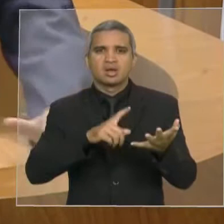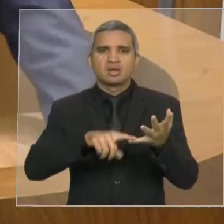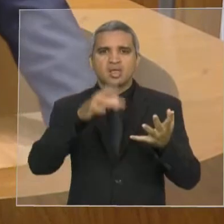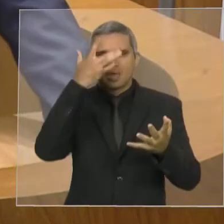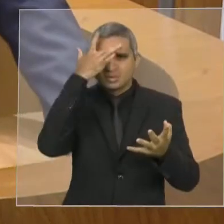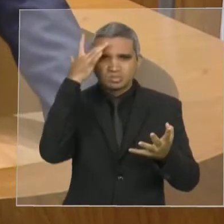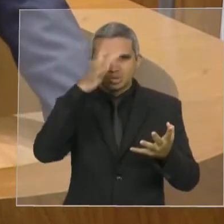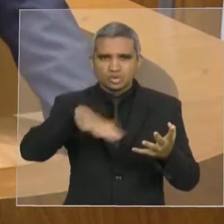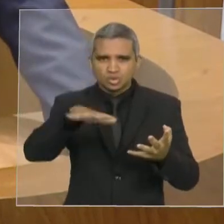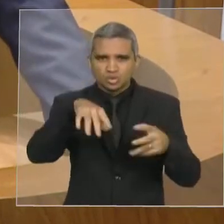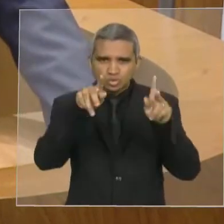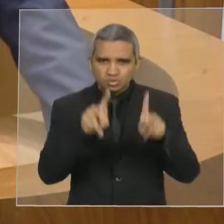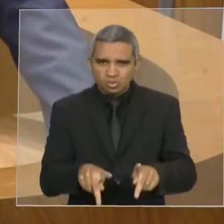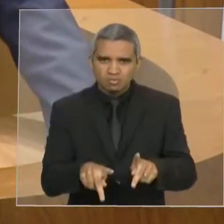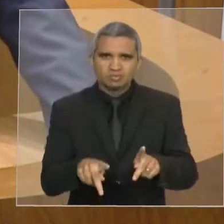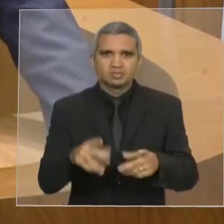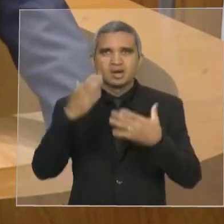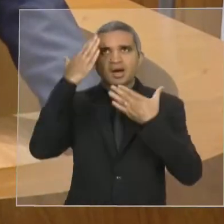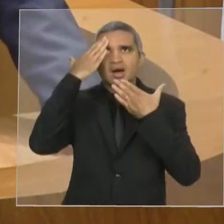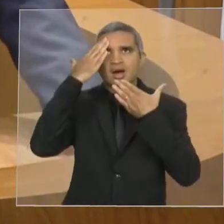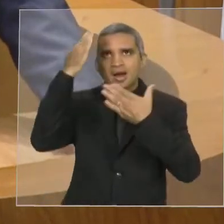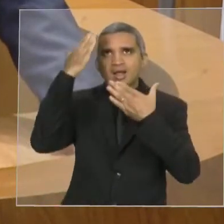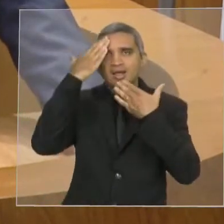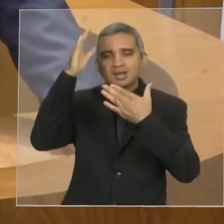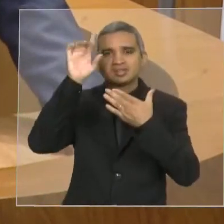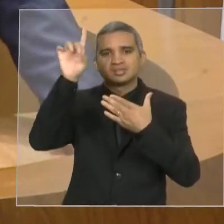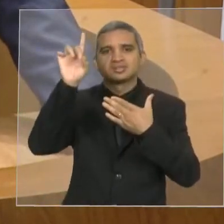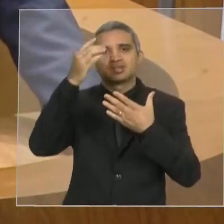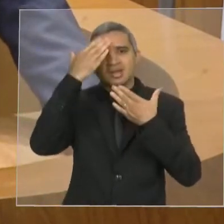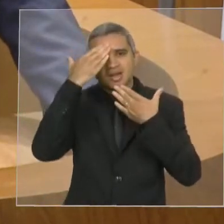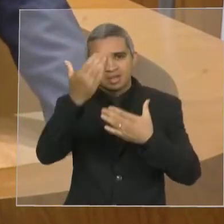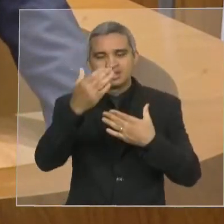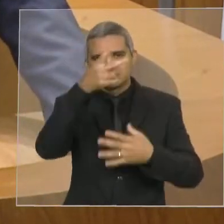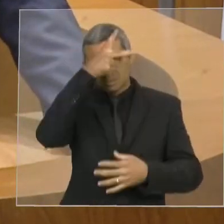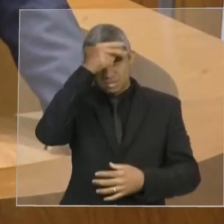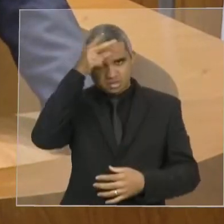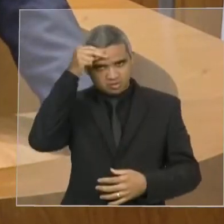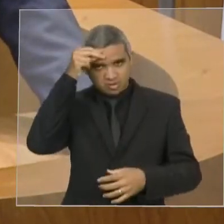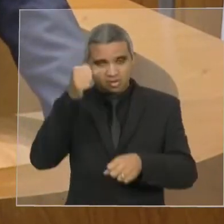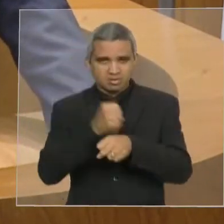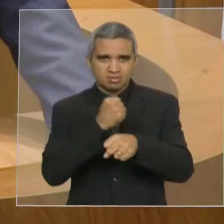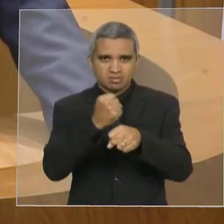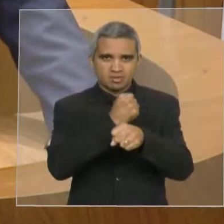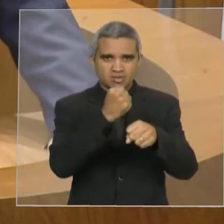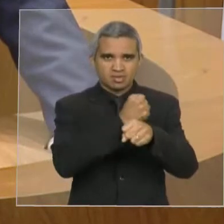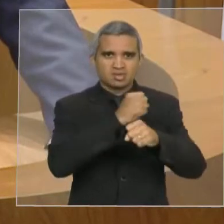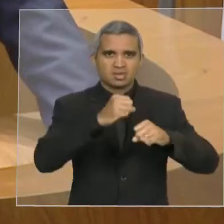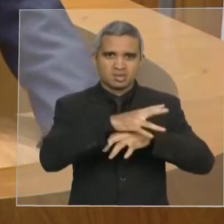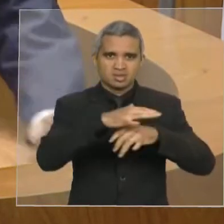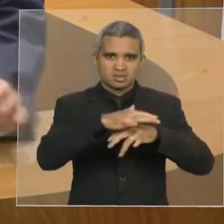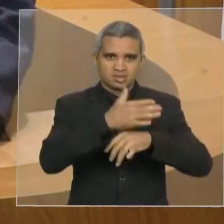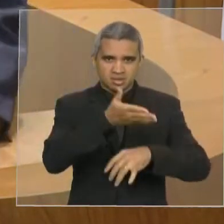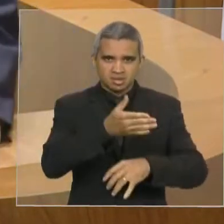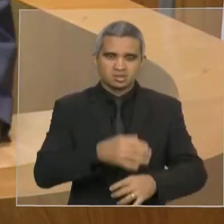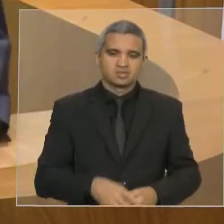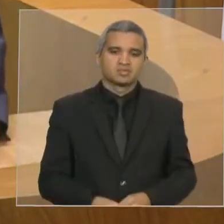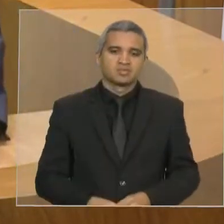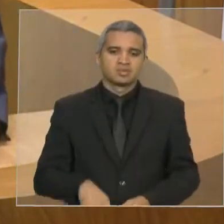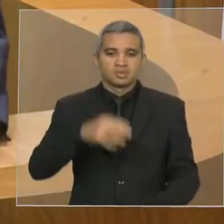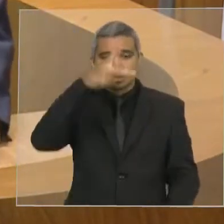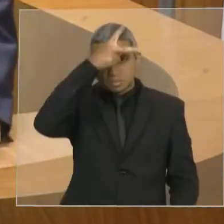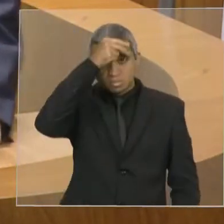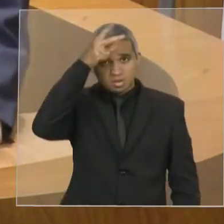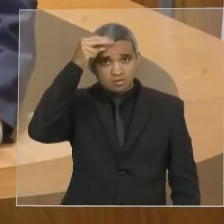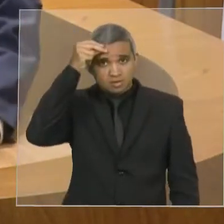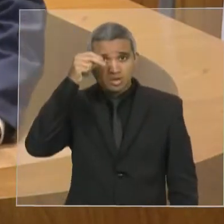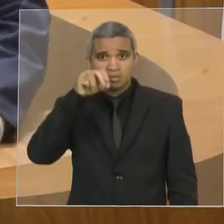ter a conclusão da construção desse hospital na cidade de São Benedito do Rio Preto. O prefeito Maurício e toda